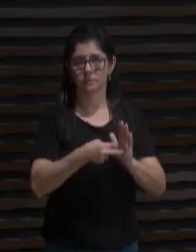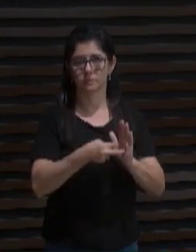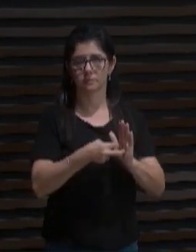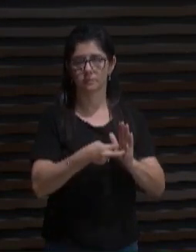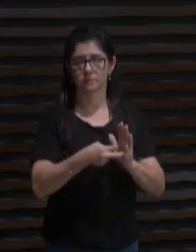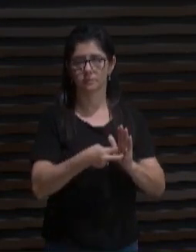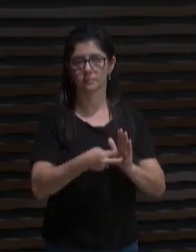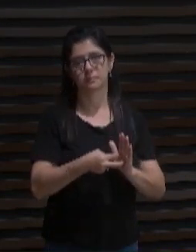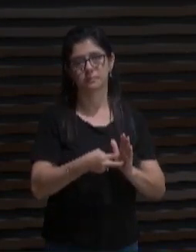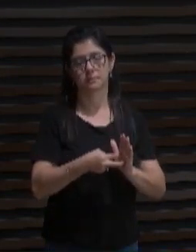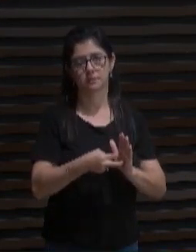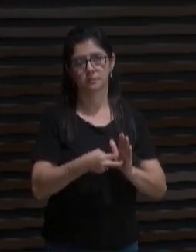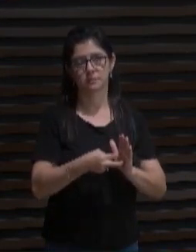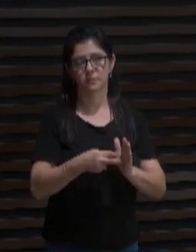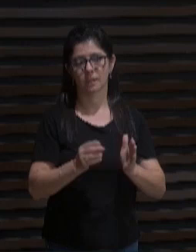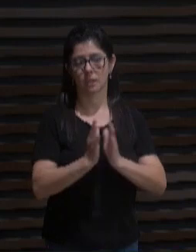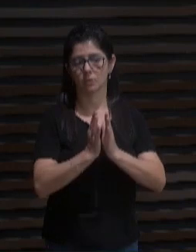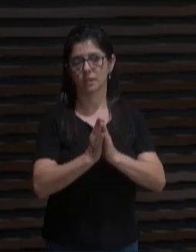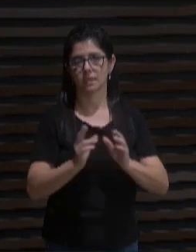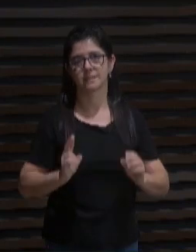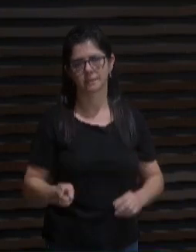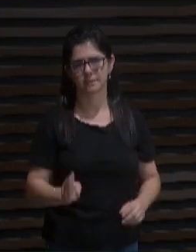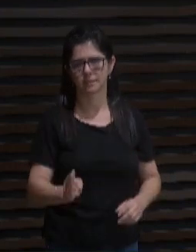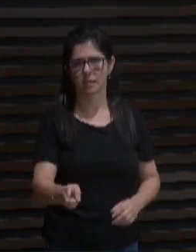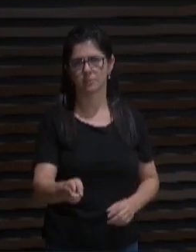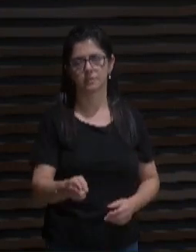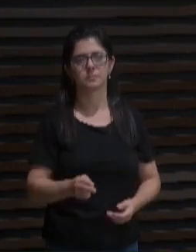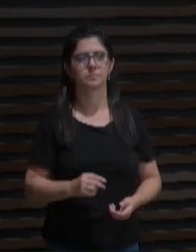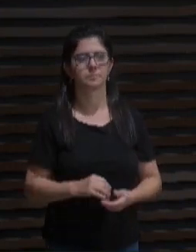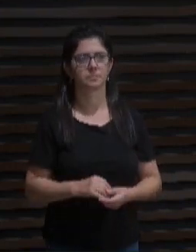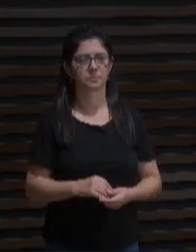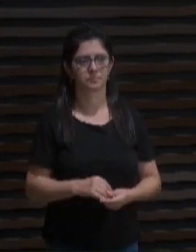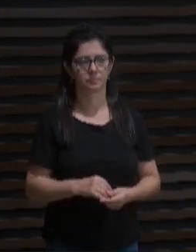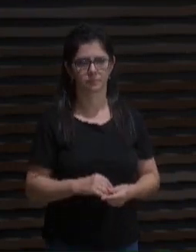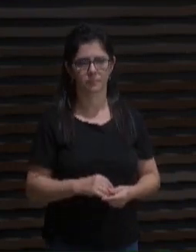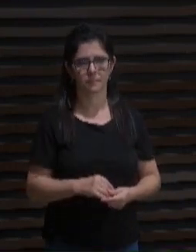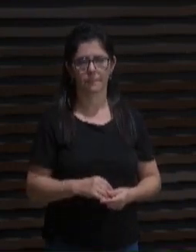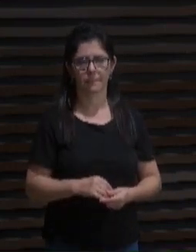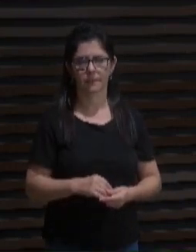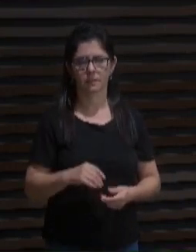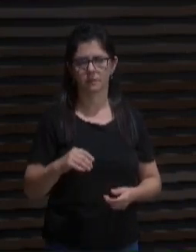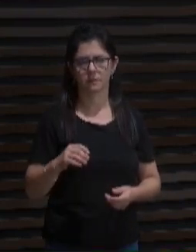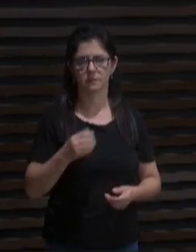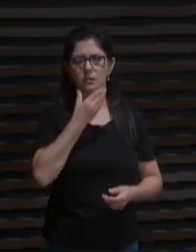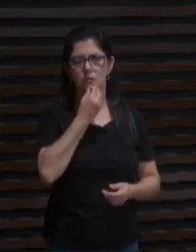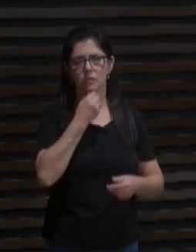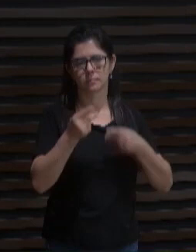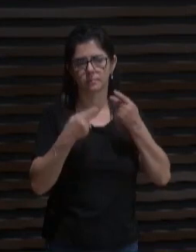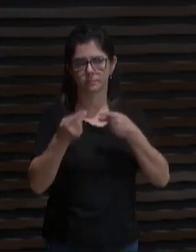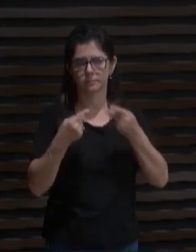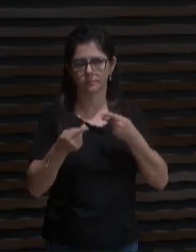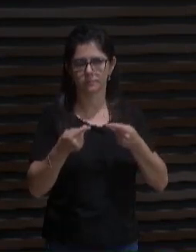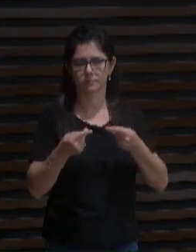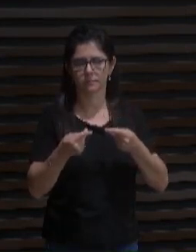é contínua. Como disse C.H. Spurgeon, eu não consigo ficar mais